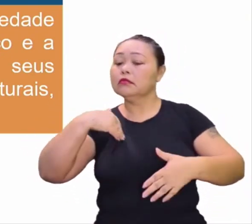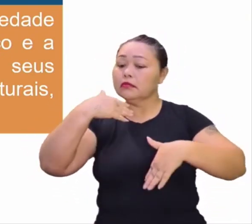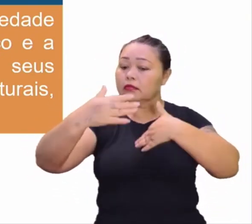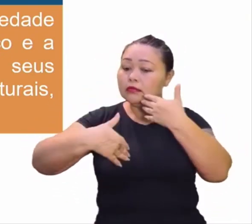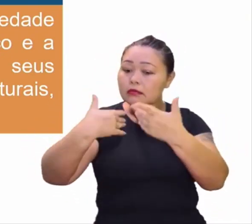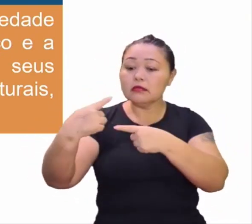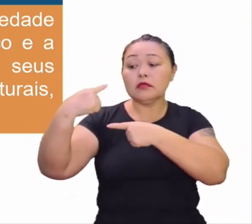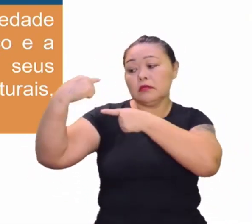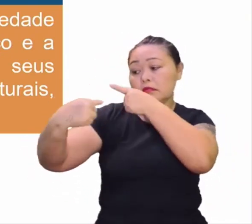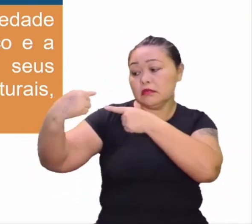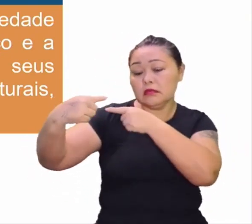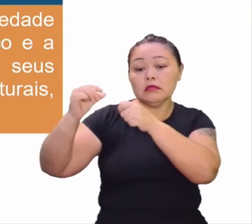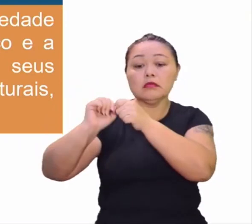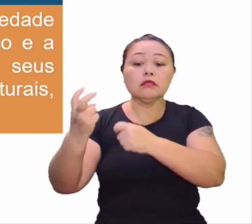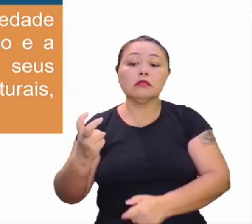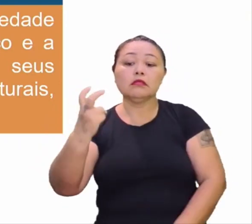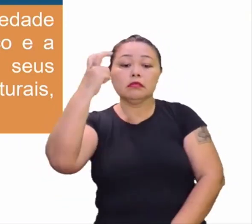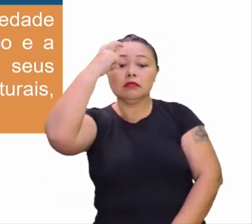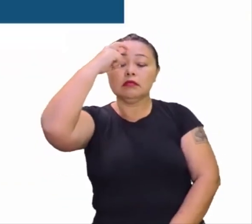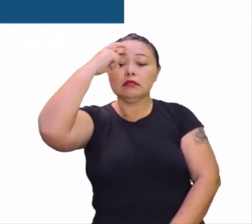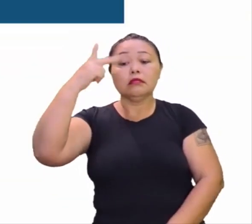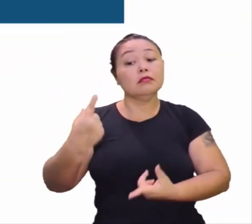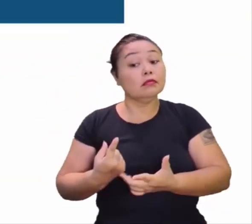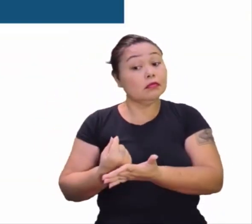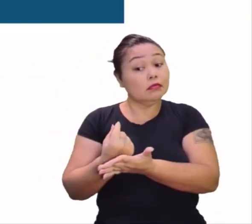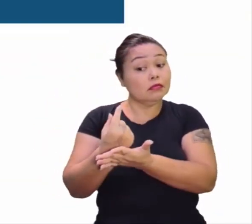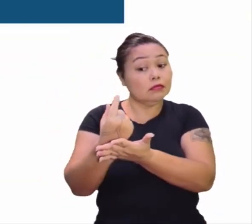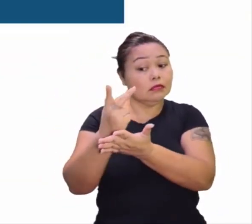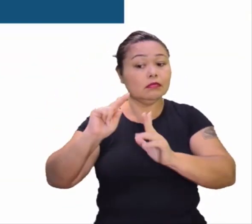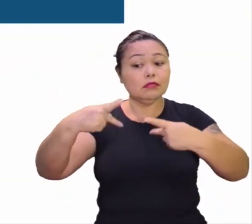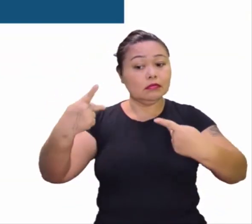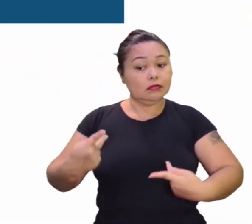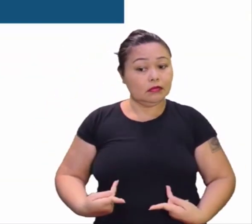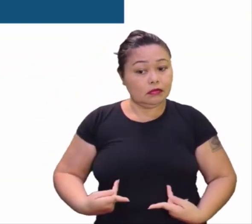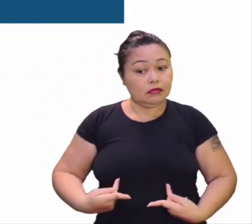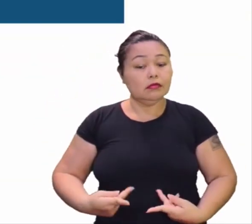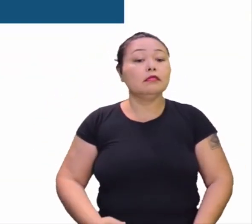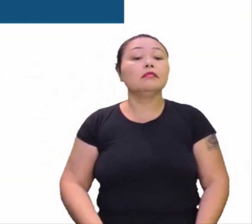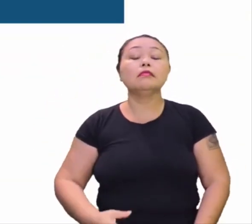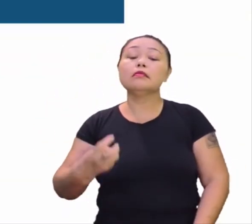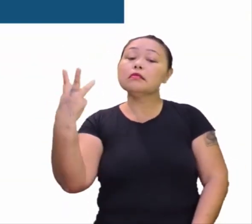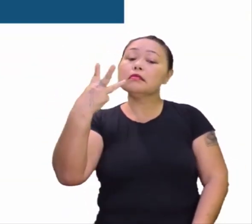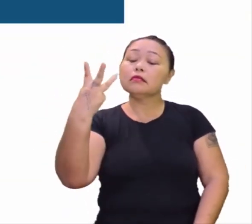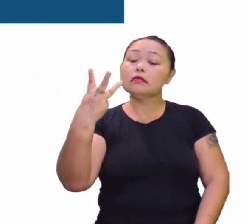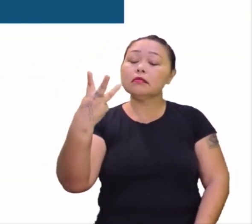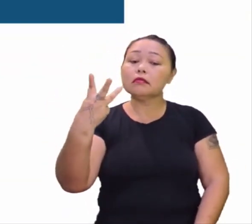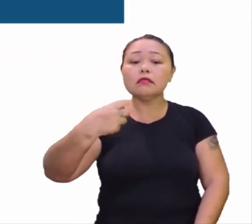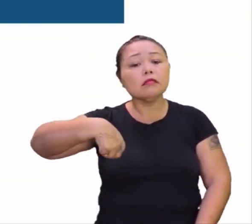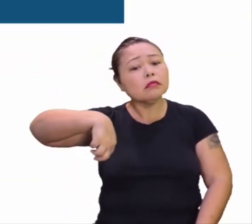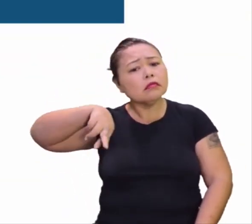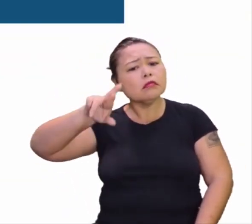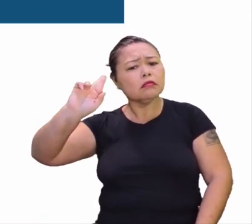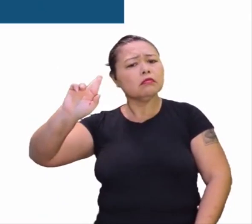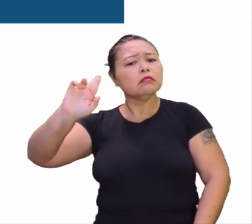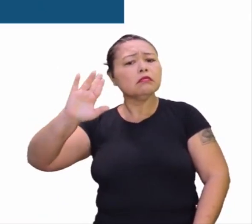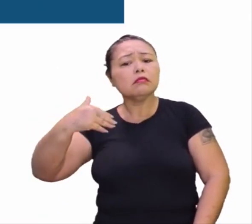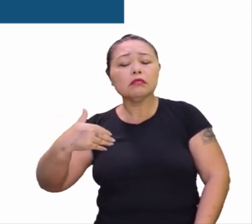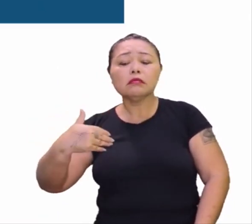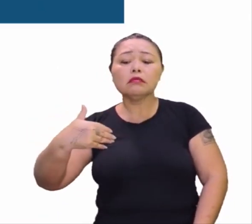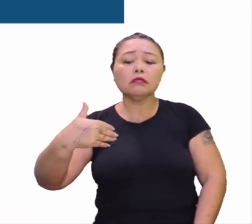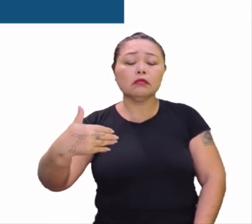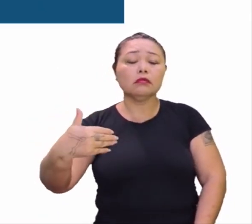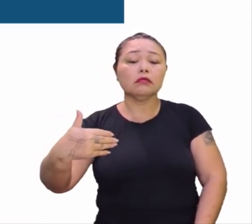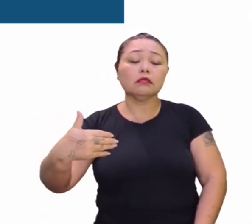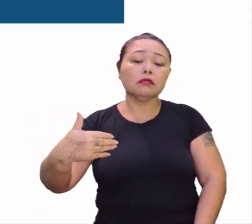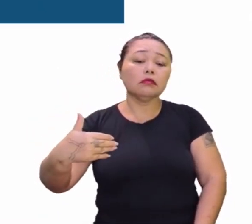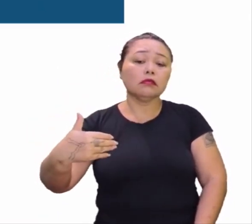políticos, culturais, econômicos, humanos, na competência 2. E na 3, tomar decisões.